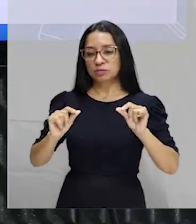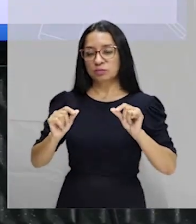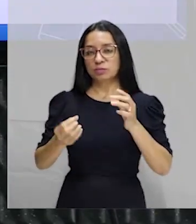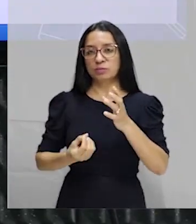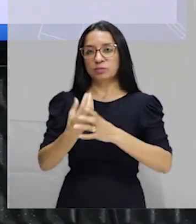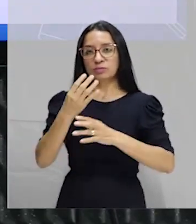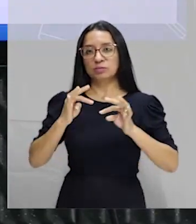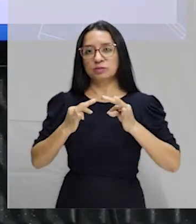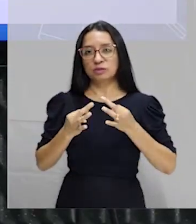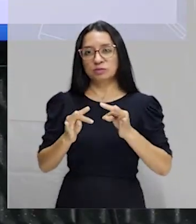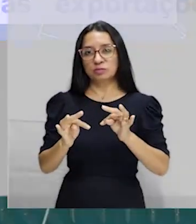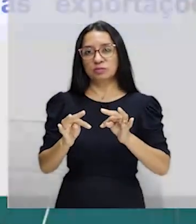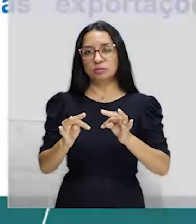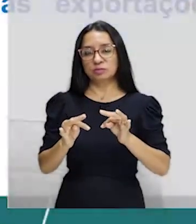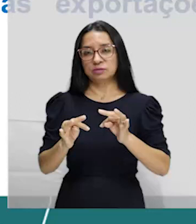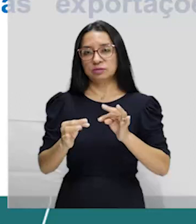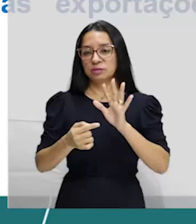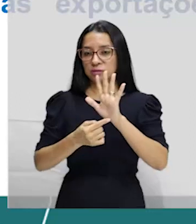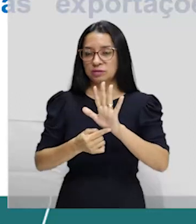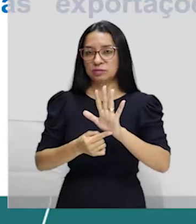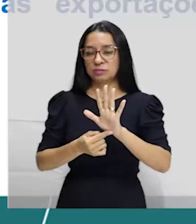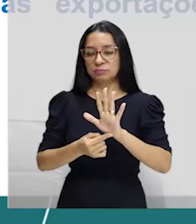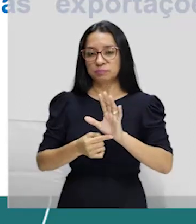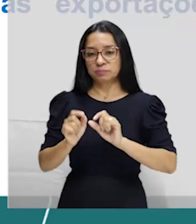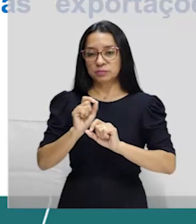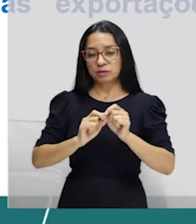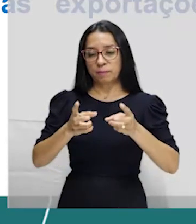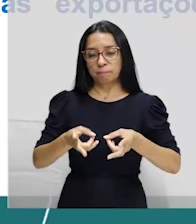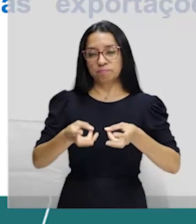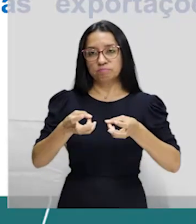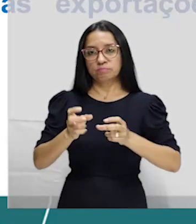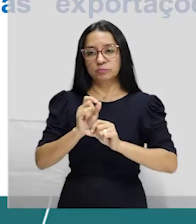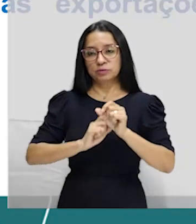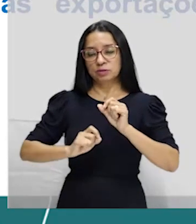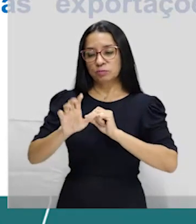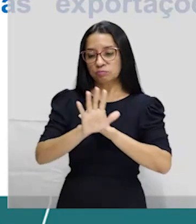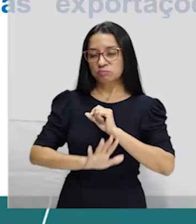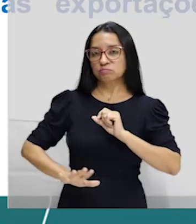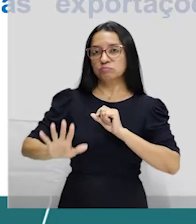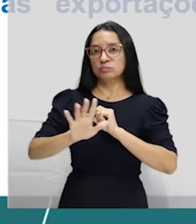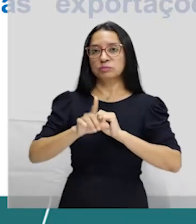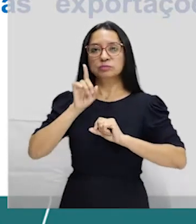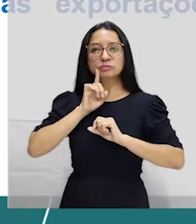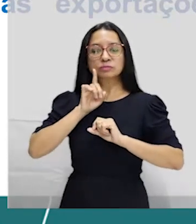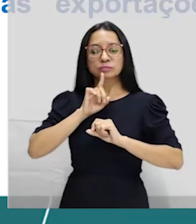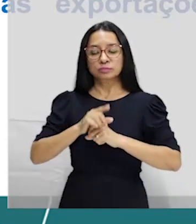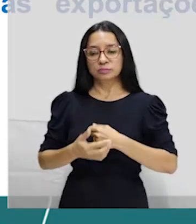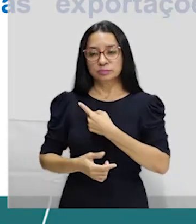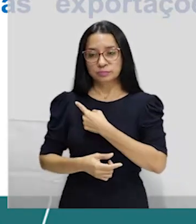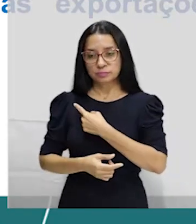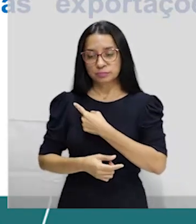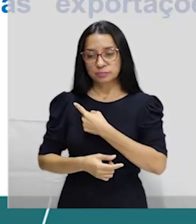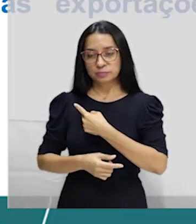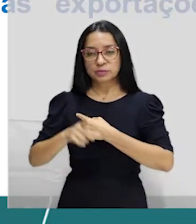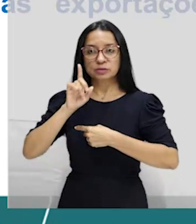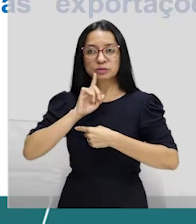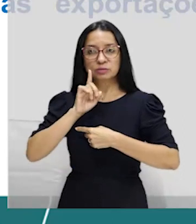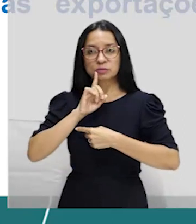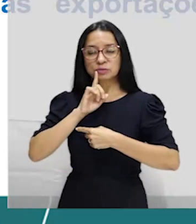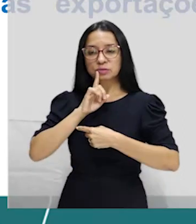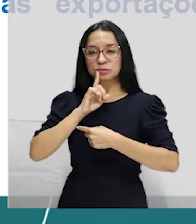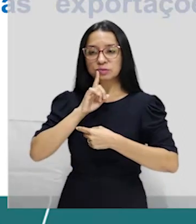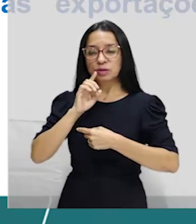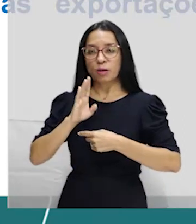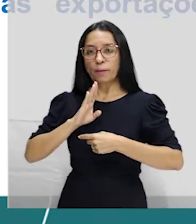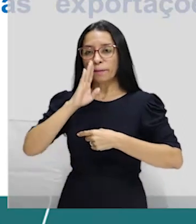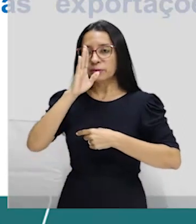tecnológica japonesa que ele se destaca, grande parte é absorvida pelo mercado norte-americano, beleza? Estados Unidos aí é um dos principais